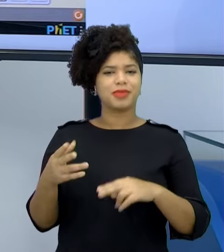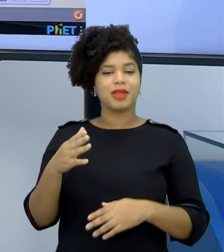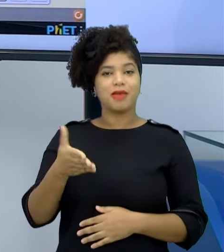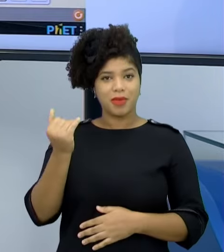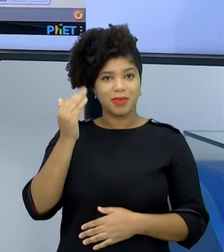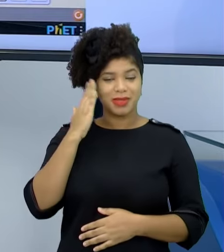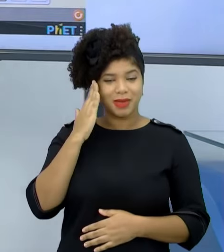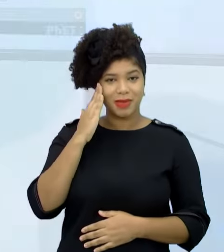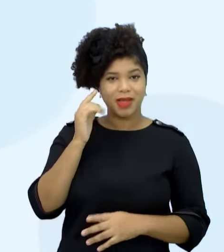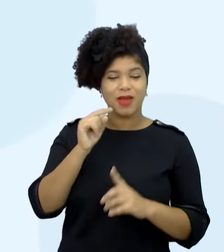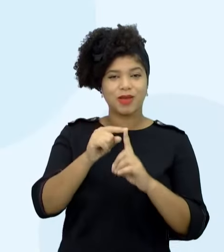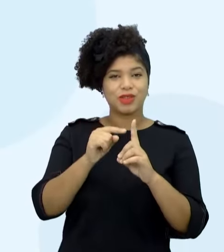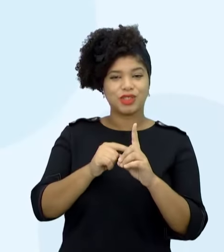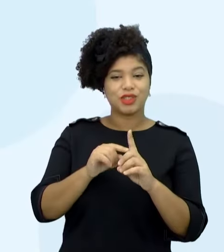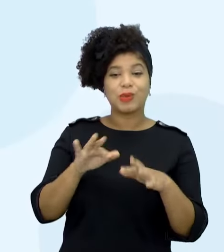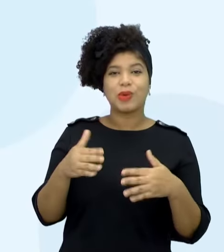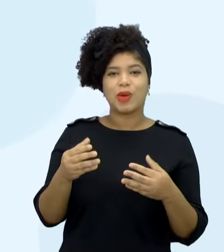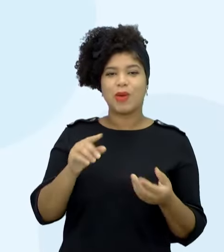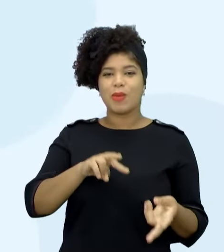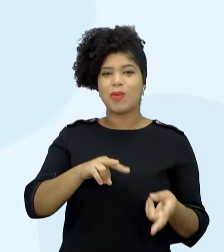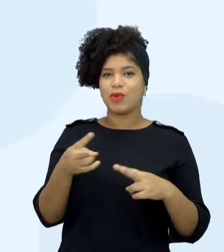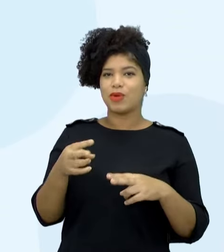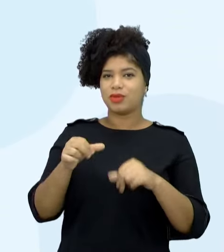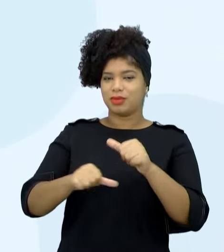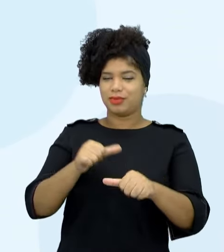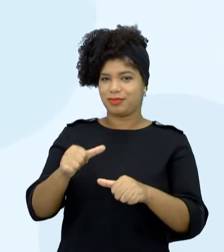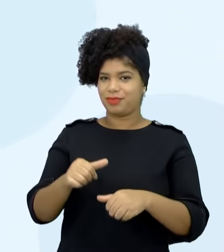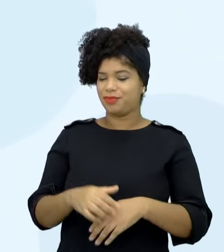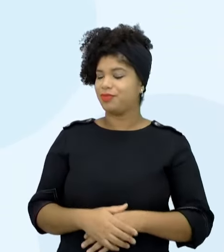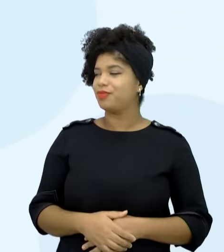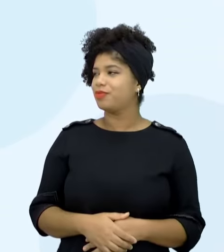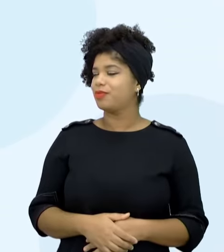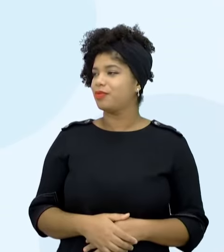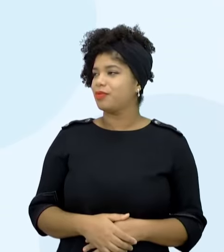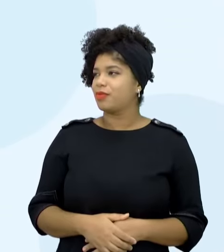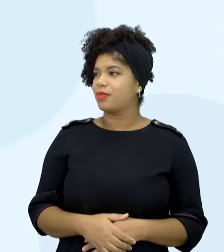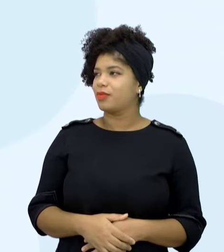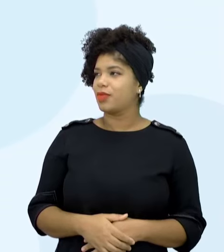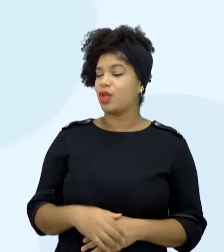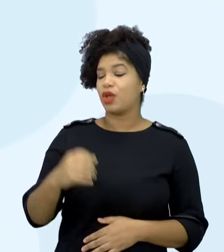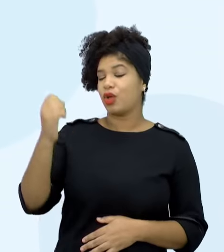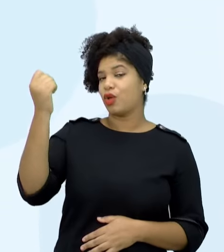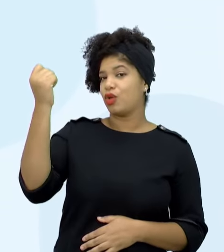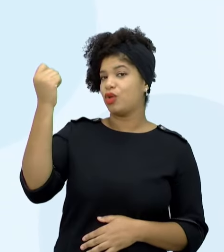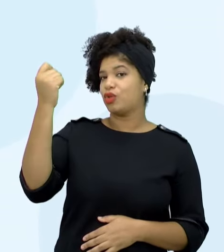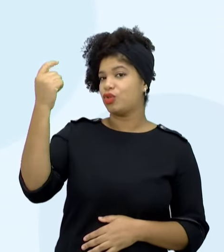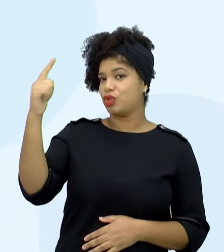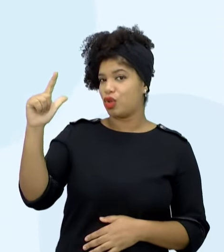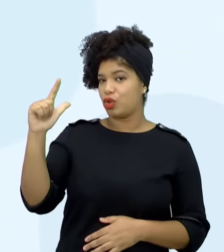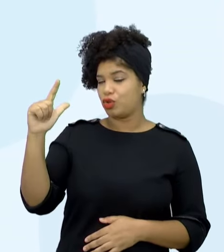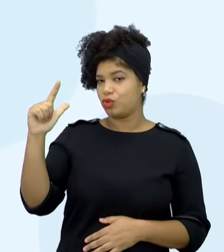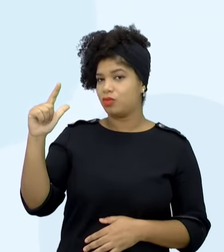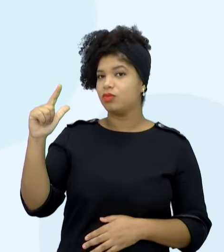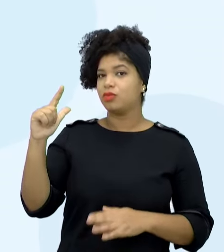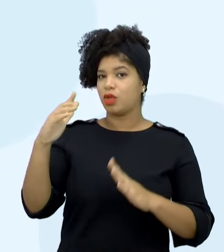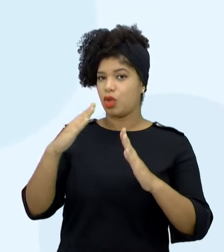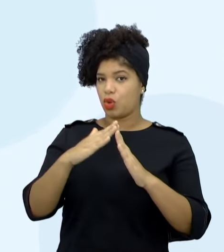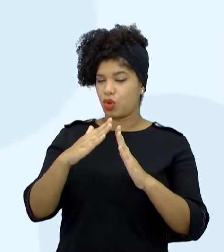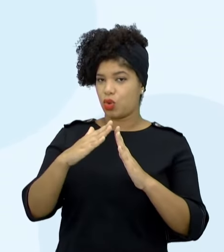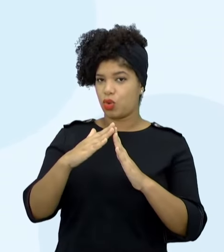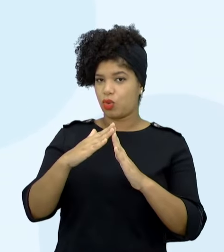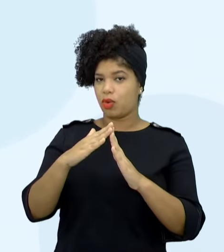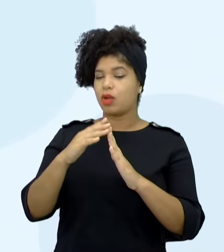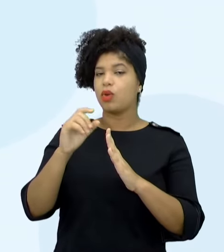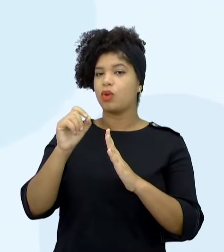de transformação. Olha, a energia solar é composta, evidentemente, por luz e